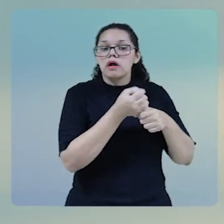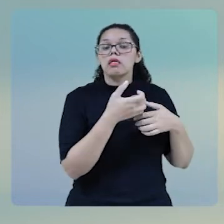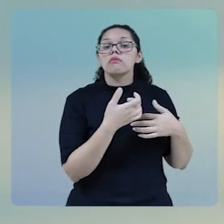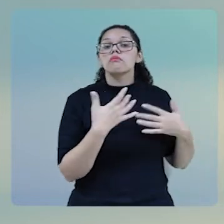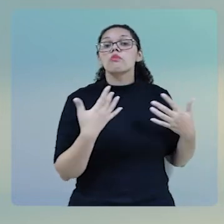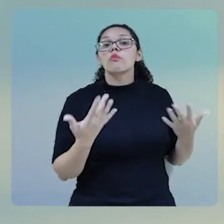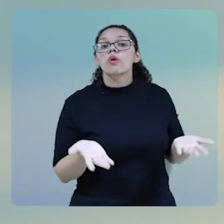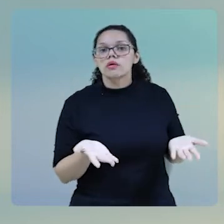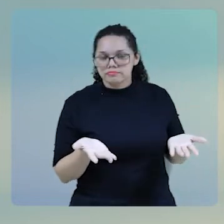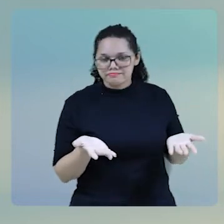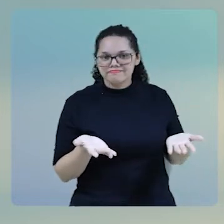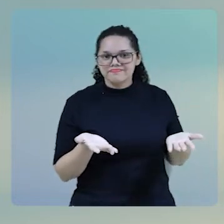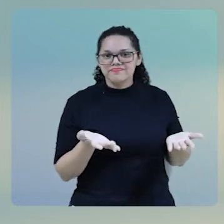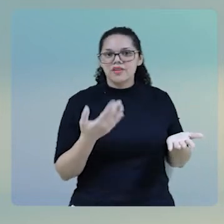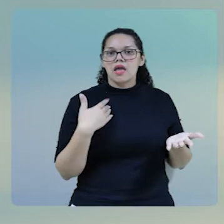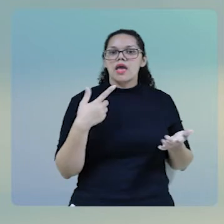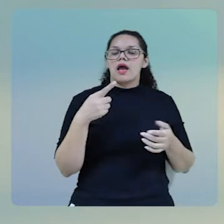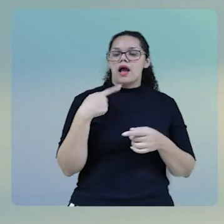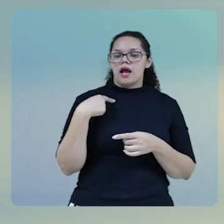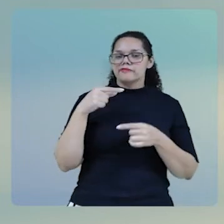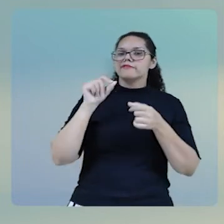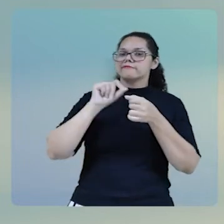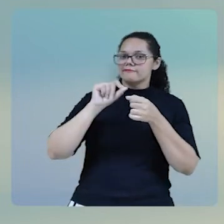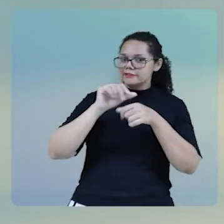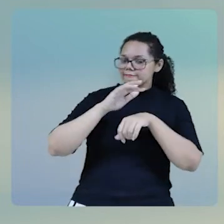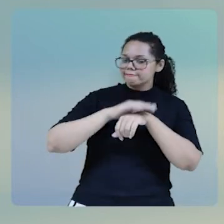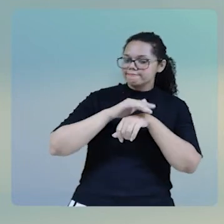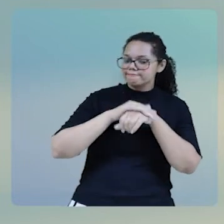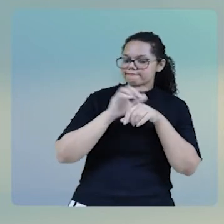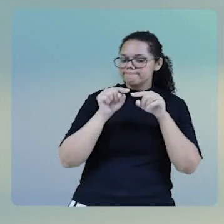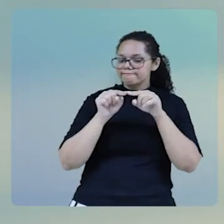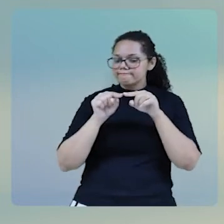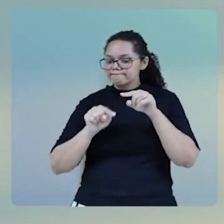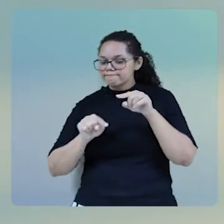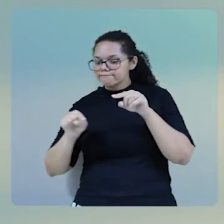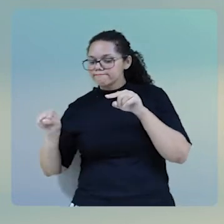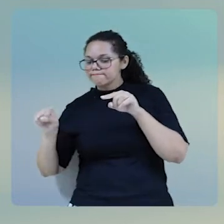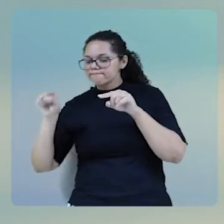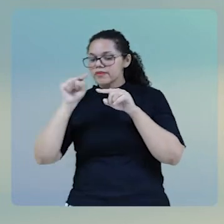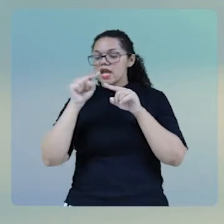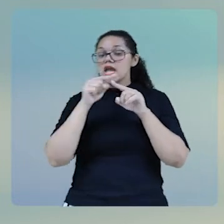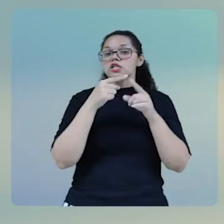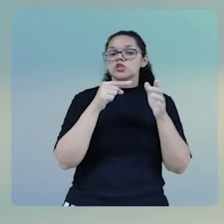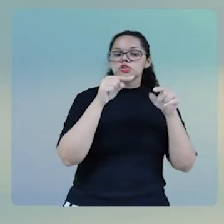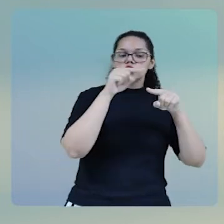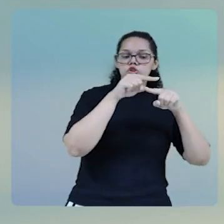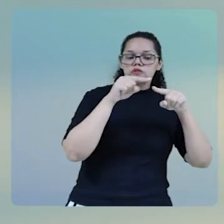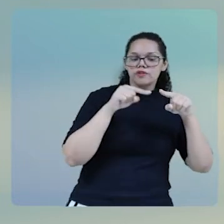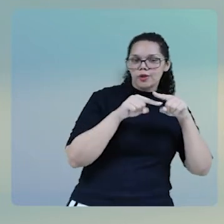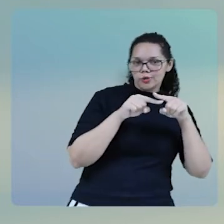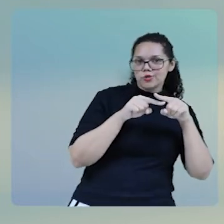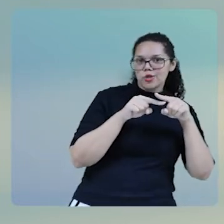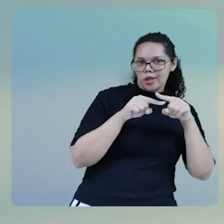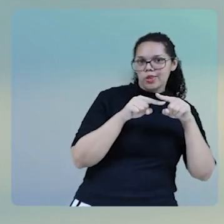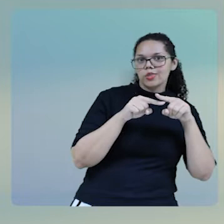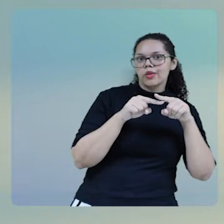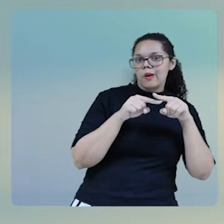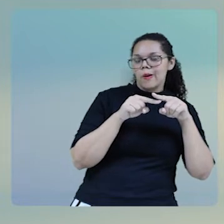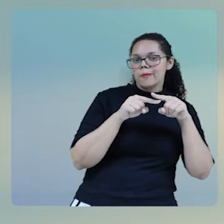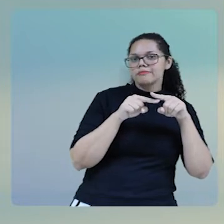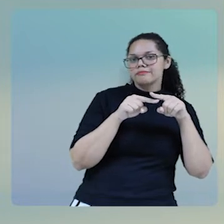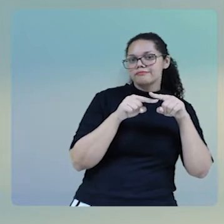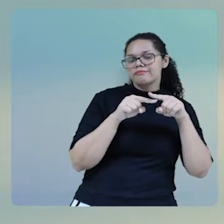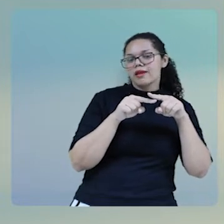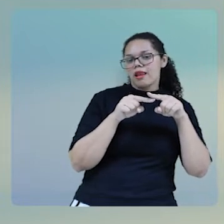dois? É o produto das resistências, dividido por quem, pessoal? Pela soma. E a soma de 200